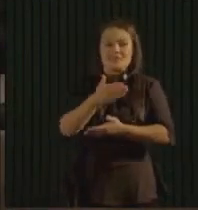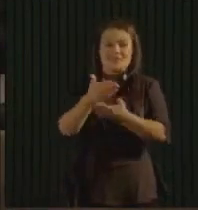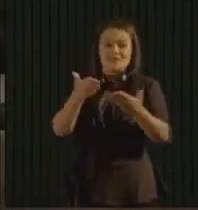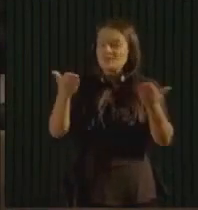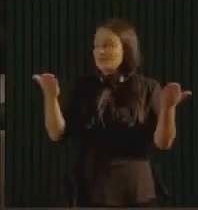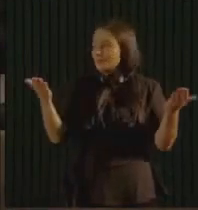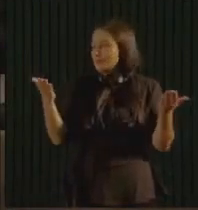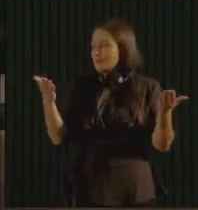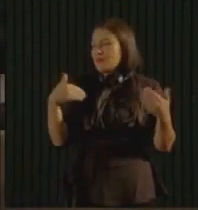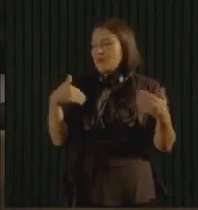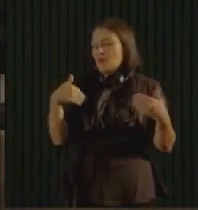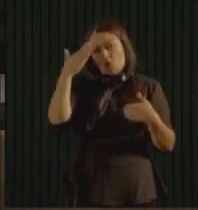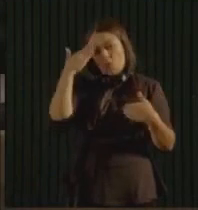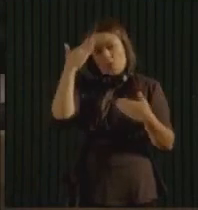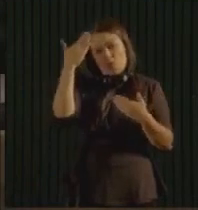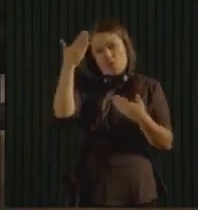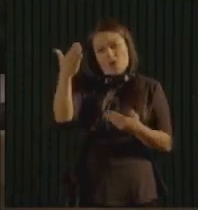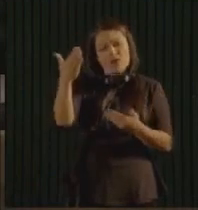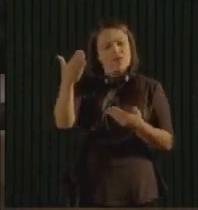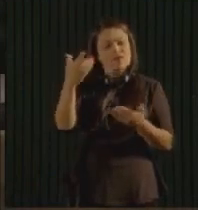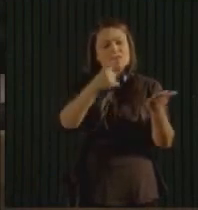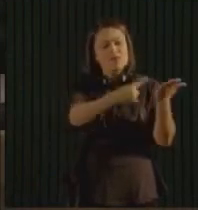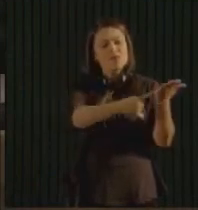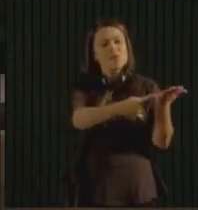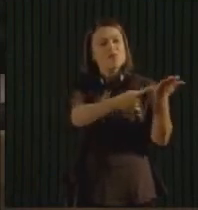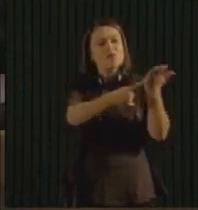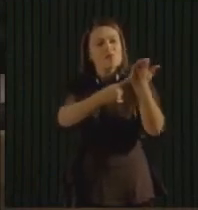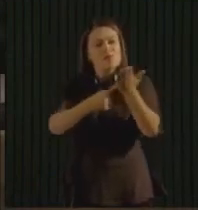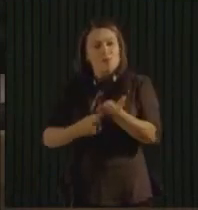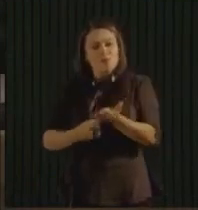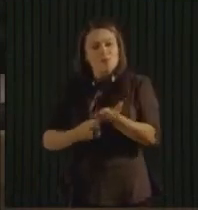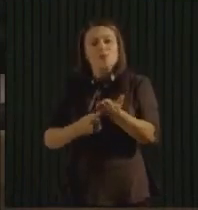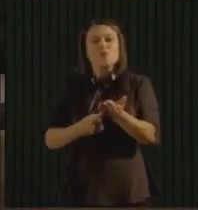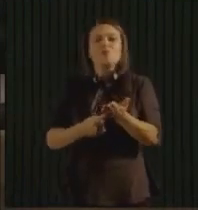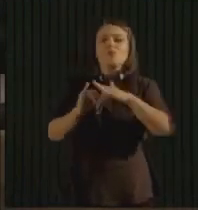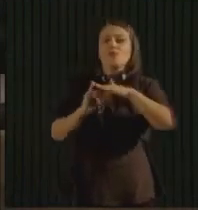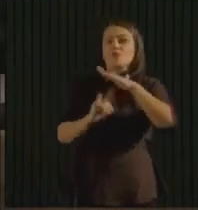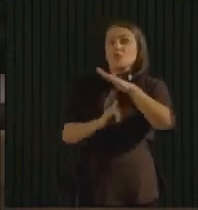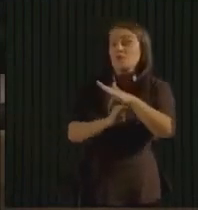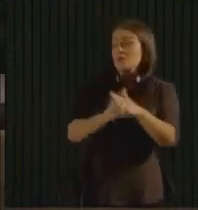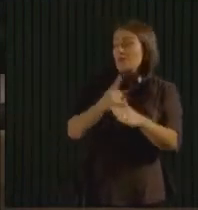Agradeço enormemente o convite ao Instituto Lixo Zero e